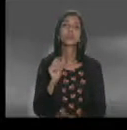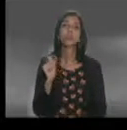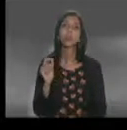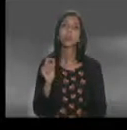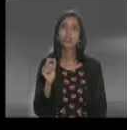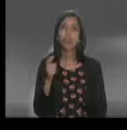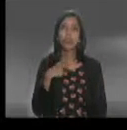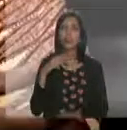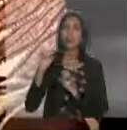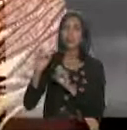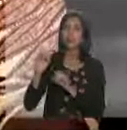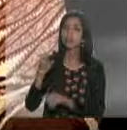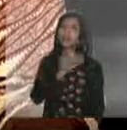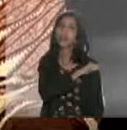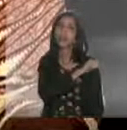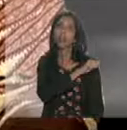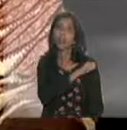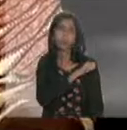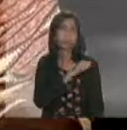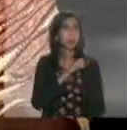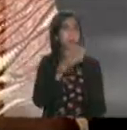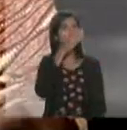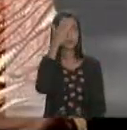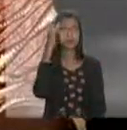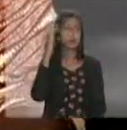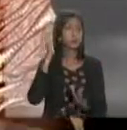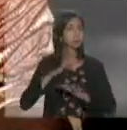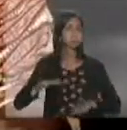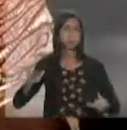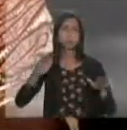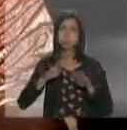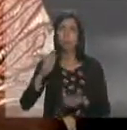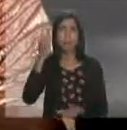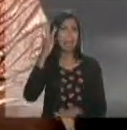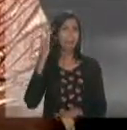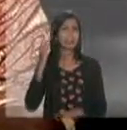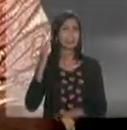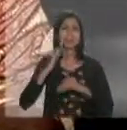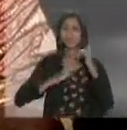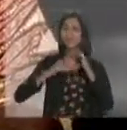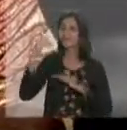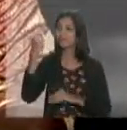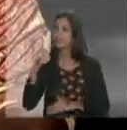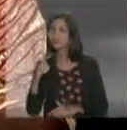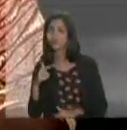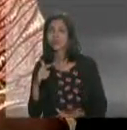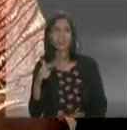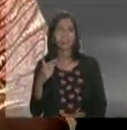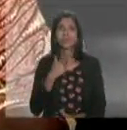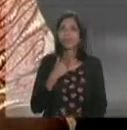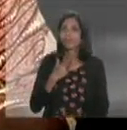nós, eu levo para os meus alunos, e eu levo para todas as pessoas que se acham incapazes também,